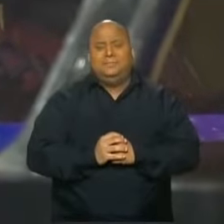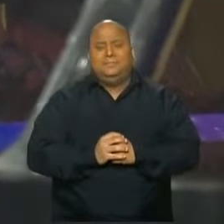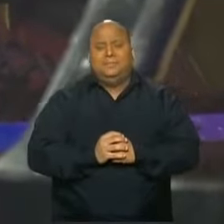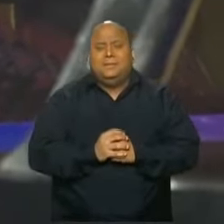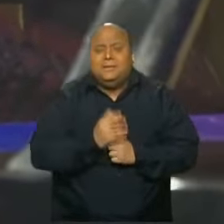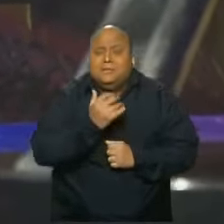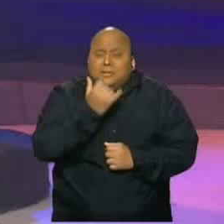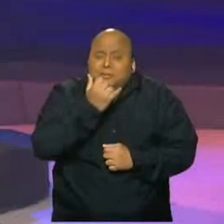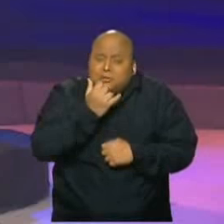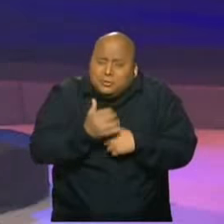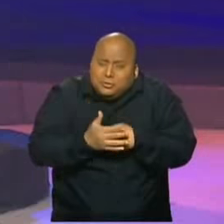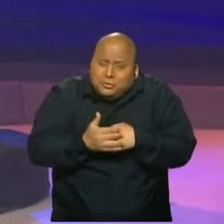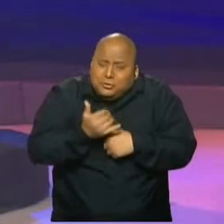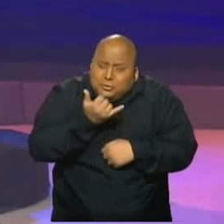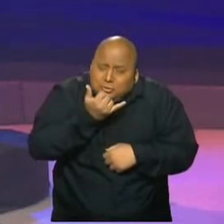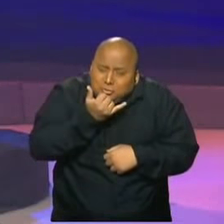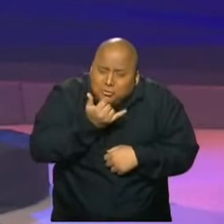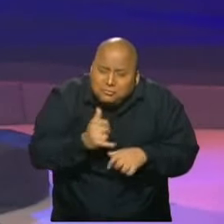Desculpa.